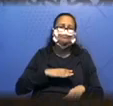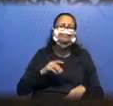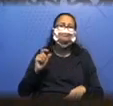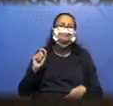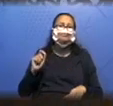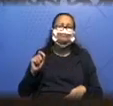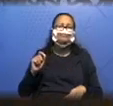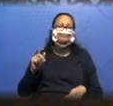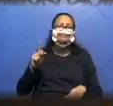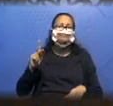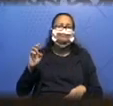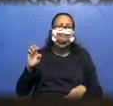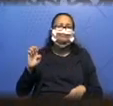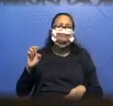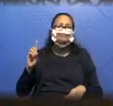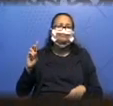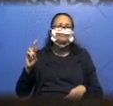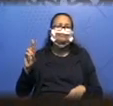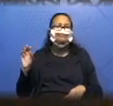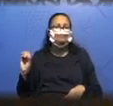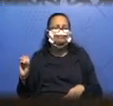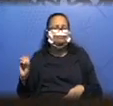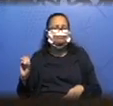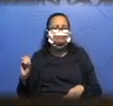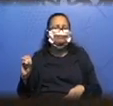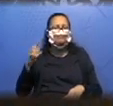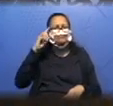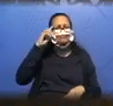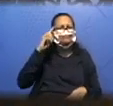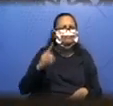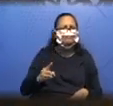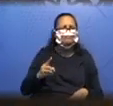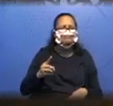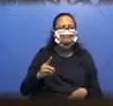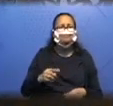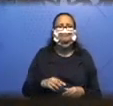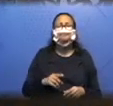Cabral. Então, o comandante daquela esquadra, Pedro Álvares Cabral.